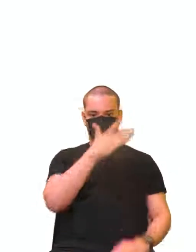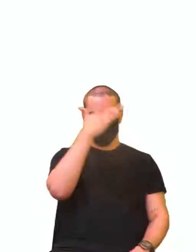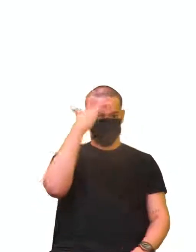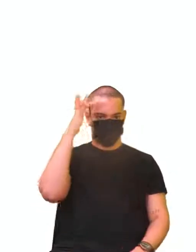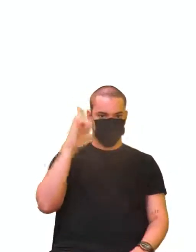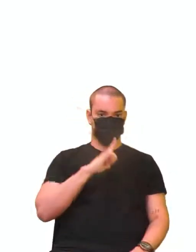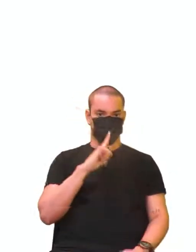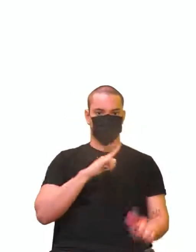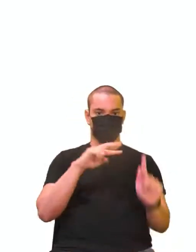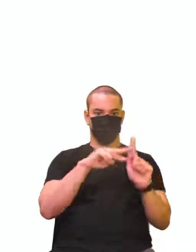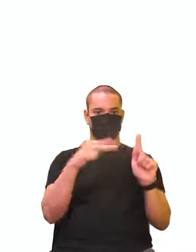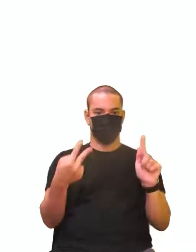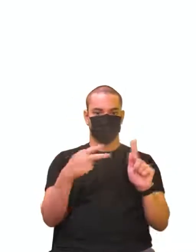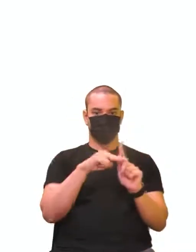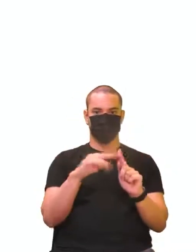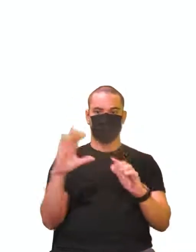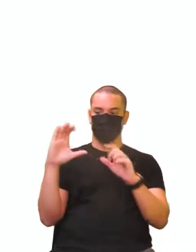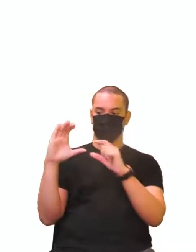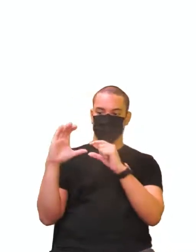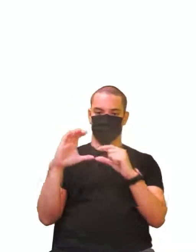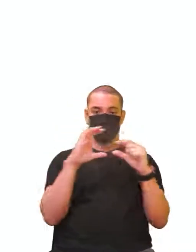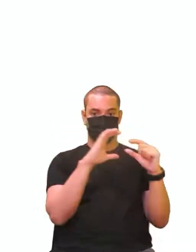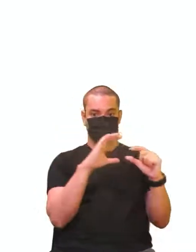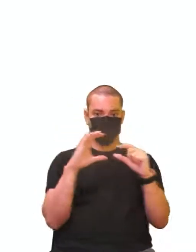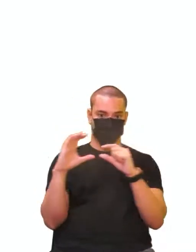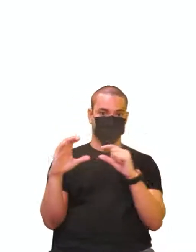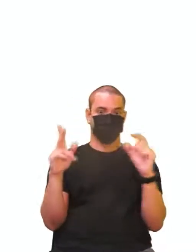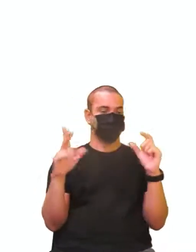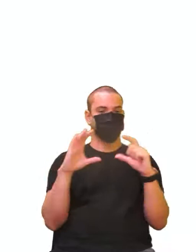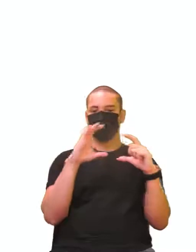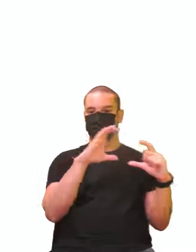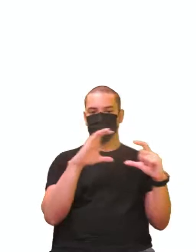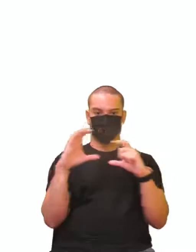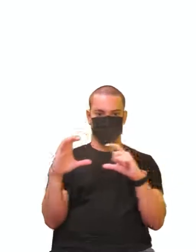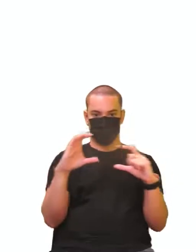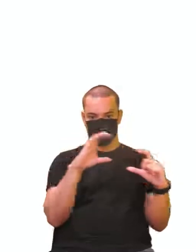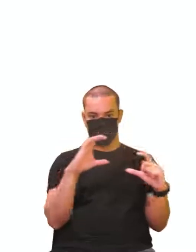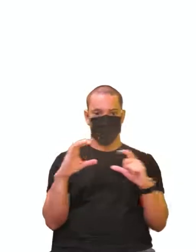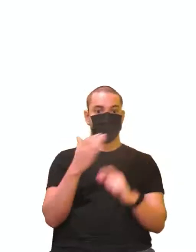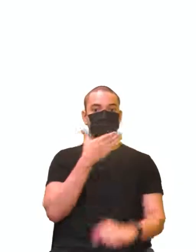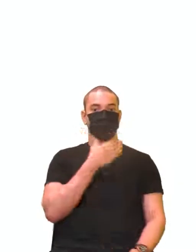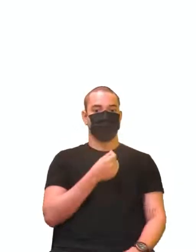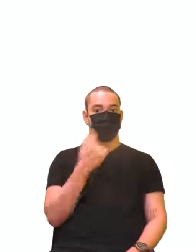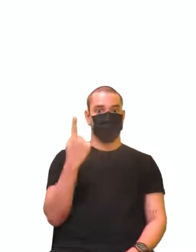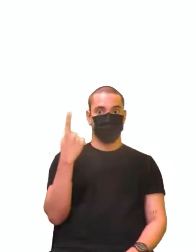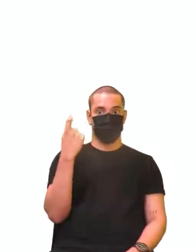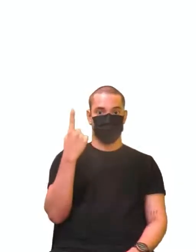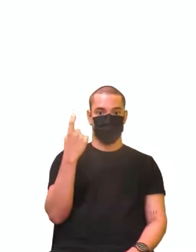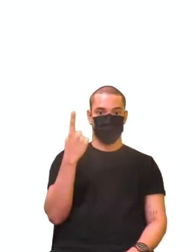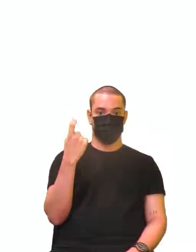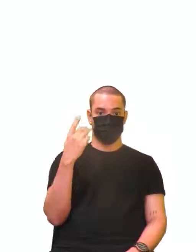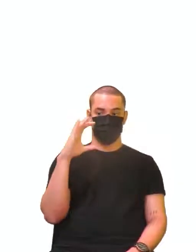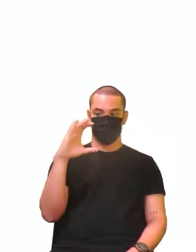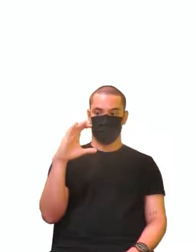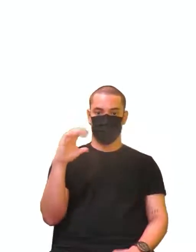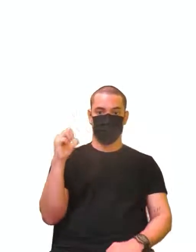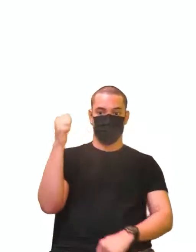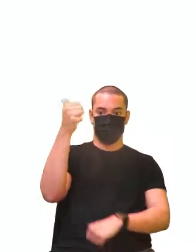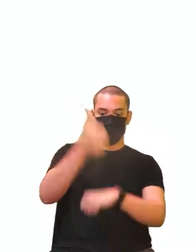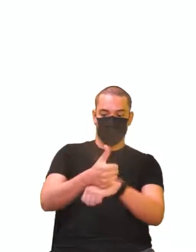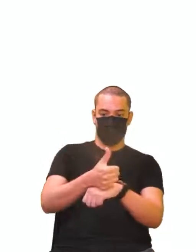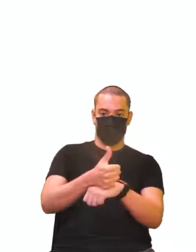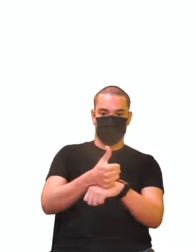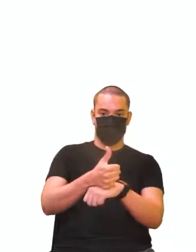genótipo Czão, para o homem, um único alelo Czão é